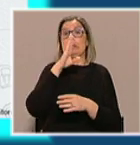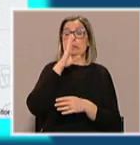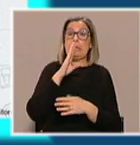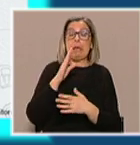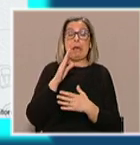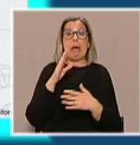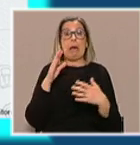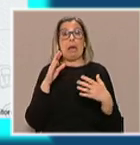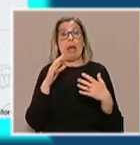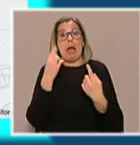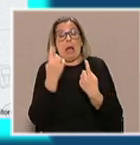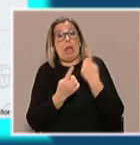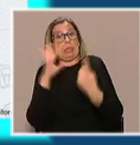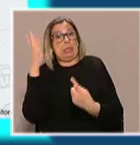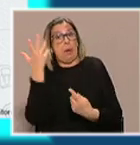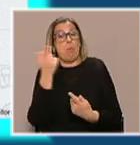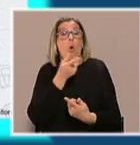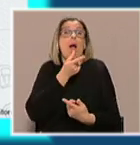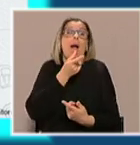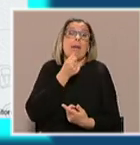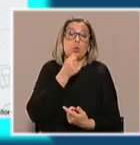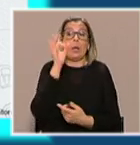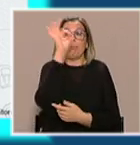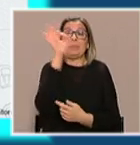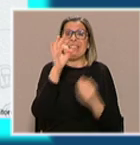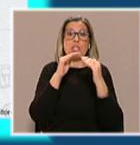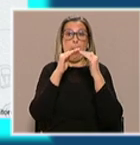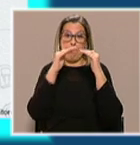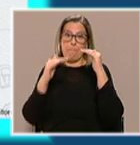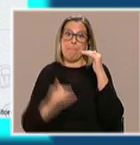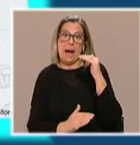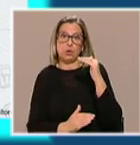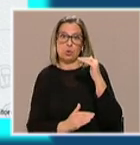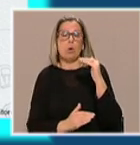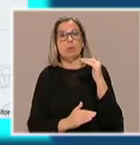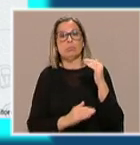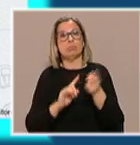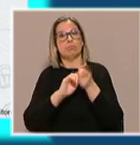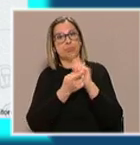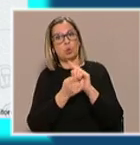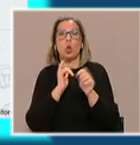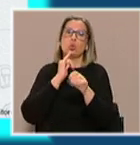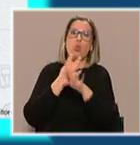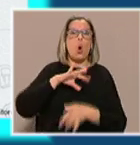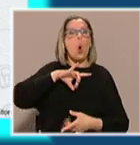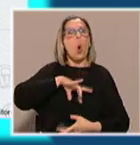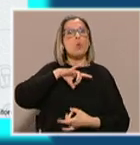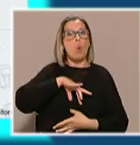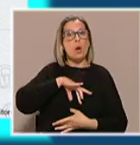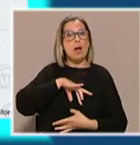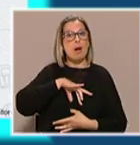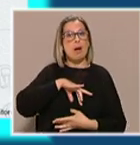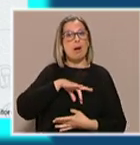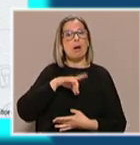nós tivermos concentrações de açúcar abaixo da média, tem que ser estimulada uma outra hormona, que também é